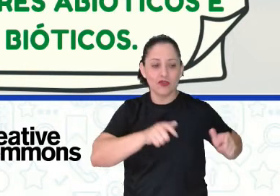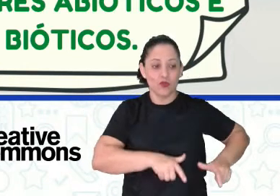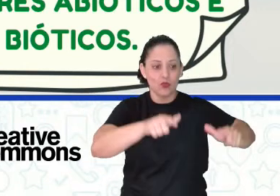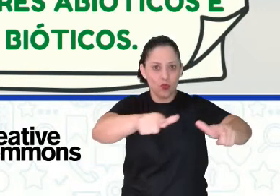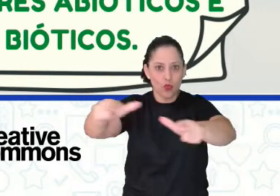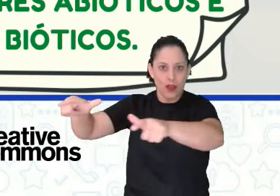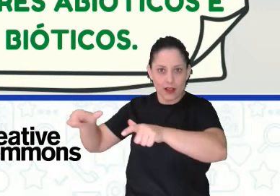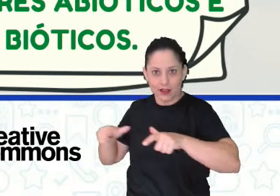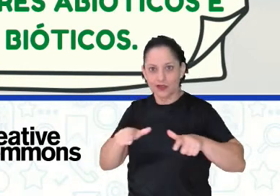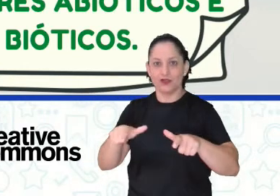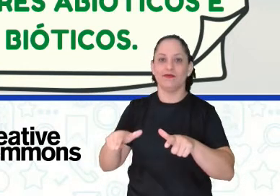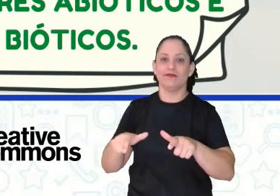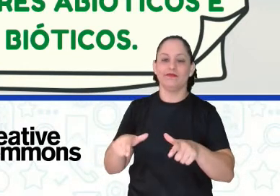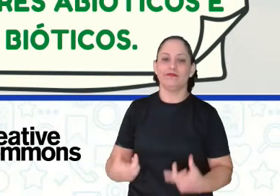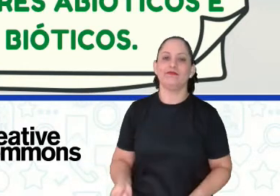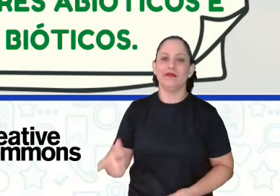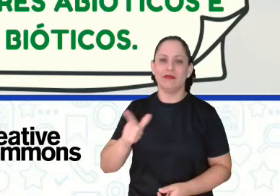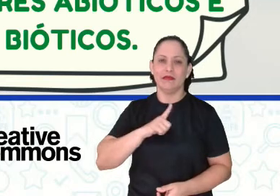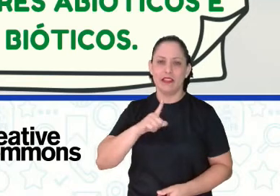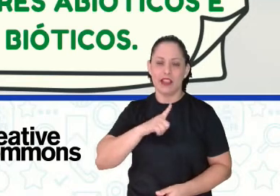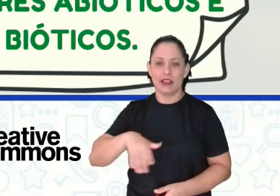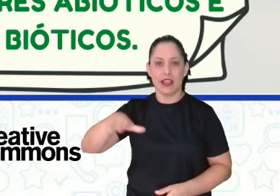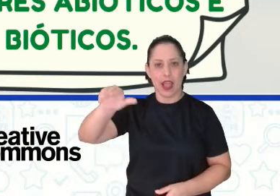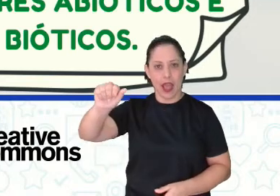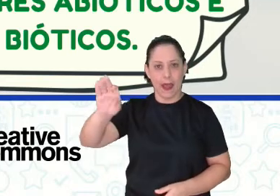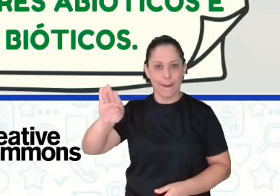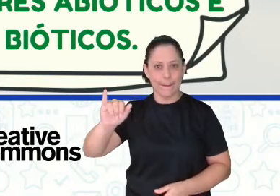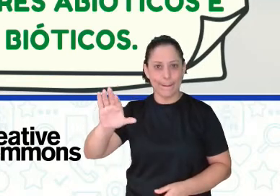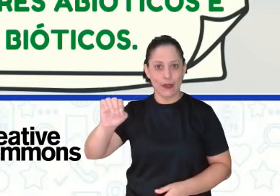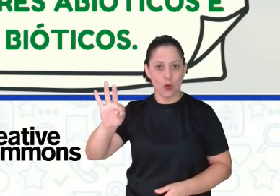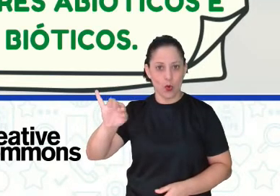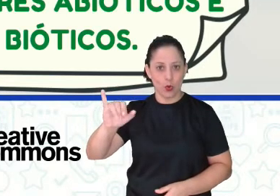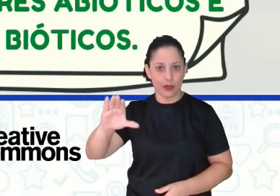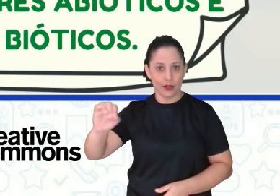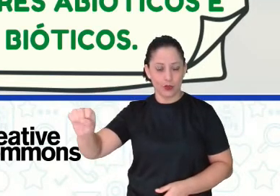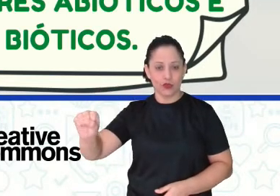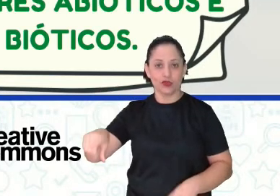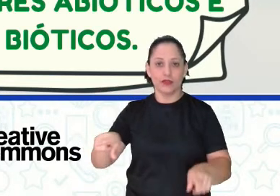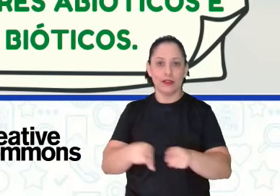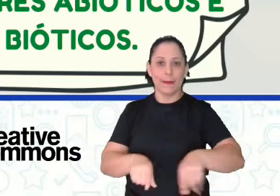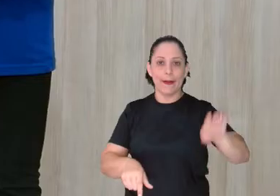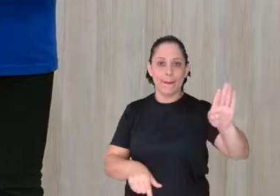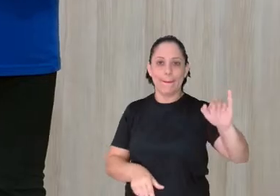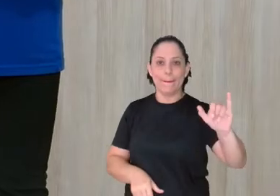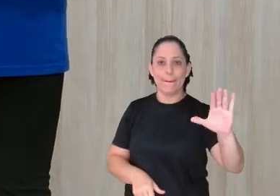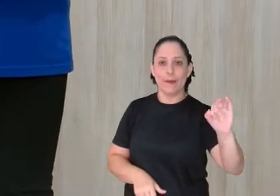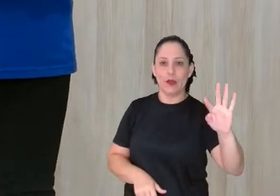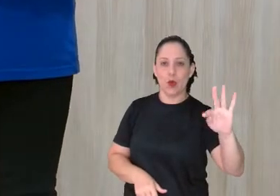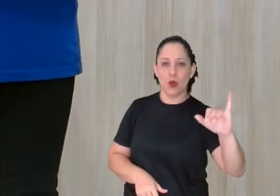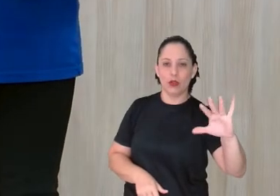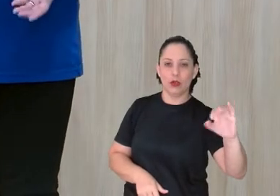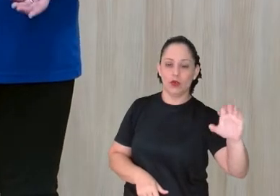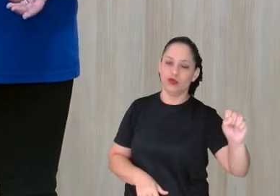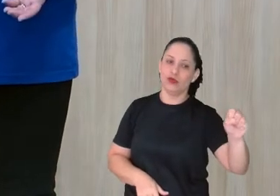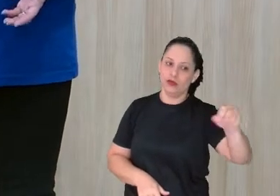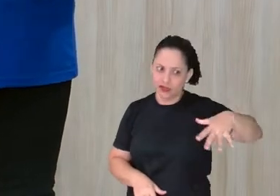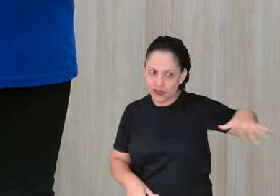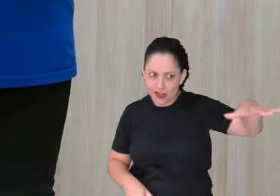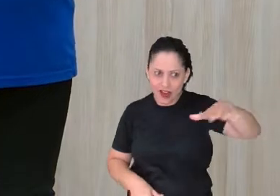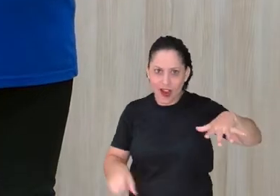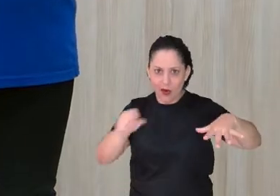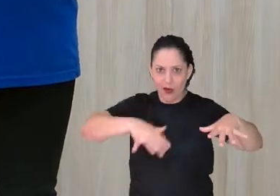fatores abióticos e bióticos, não é? Lembrando que os fatores abióticos são os elementos da natureza e os bióticos são todos os seres